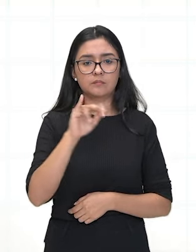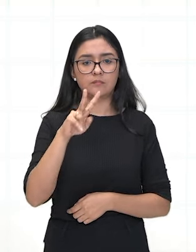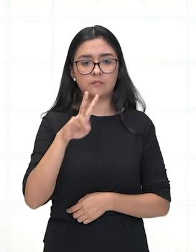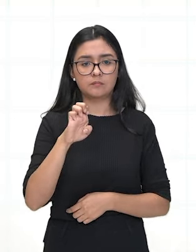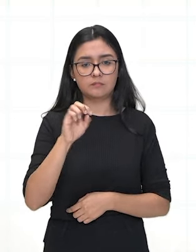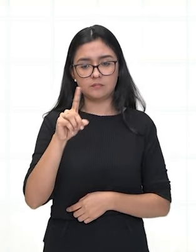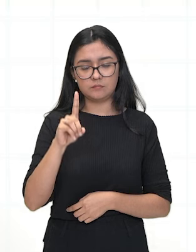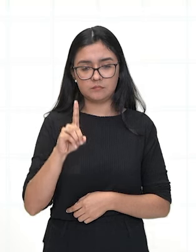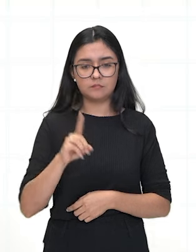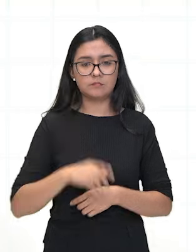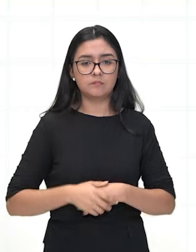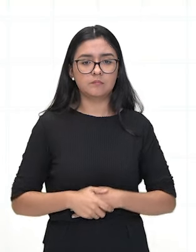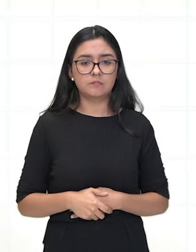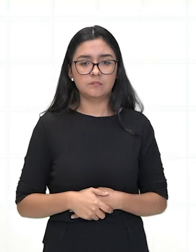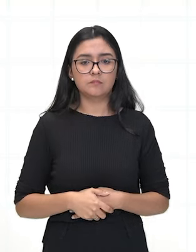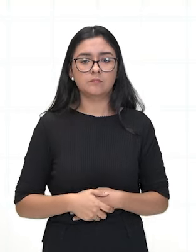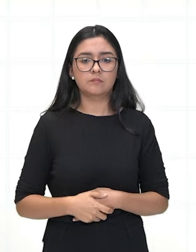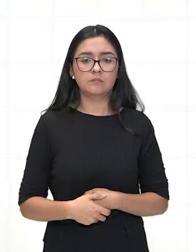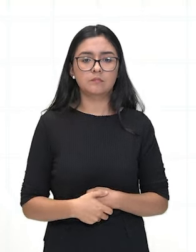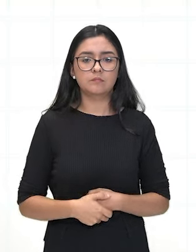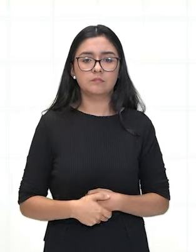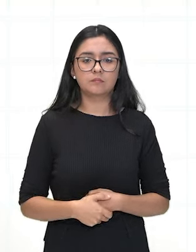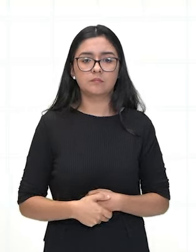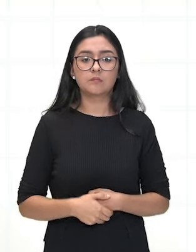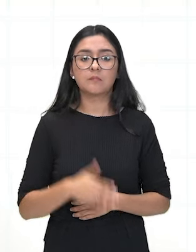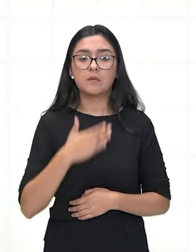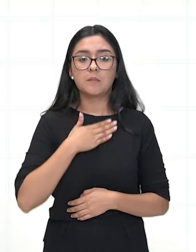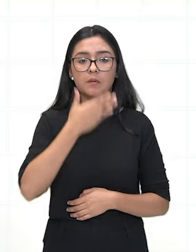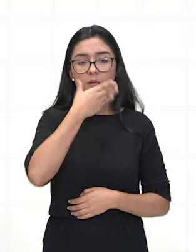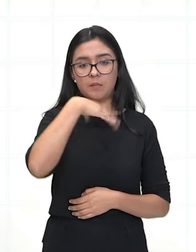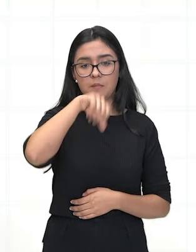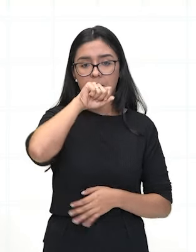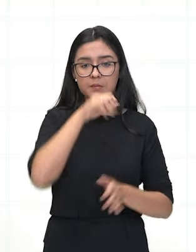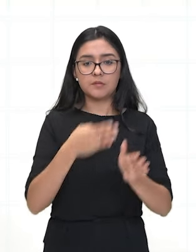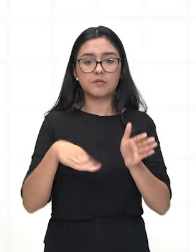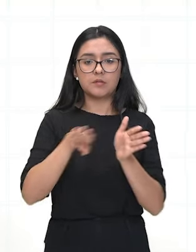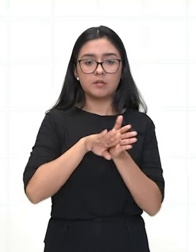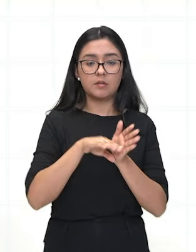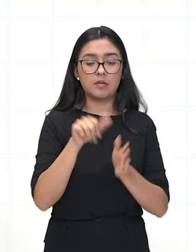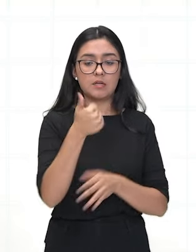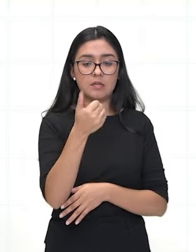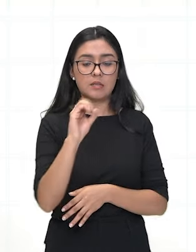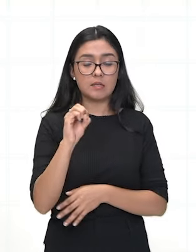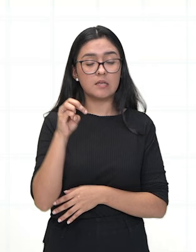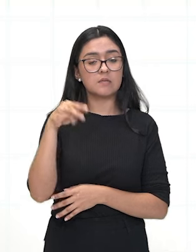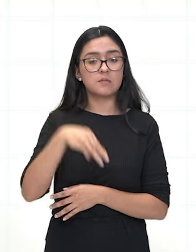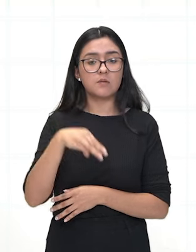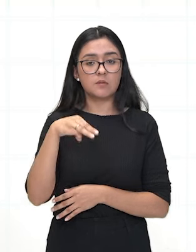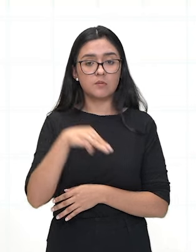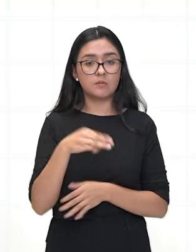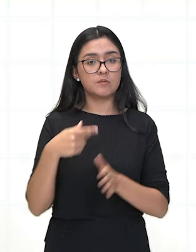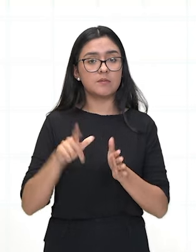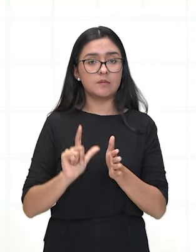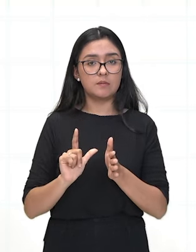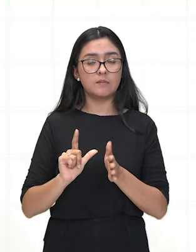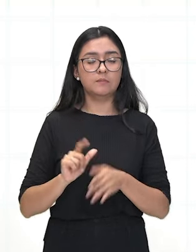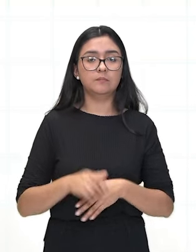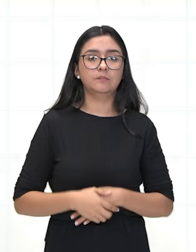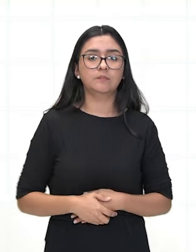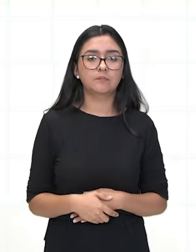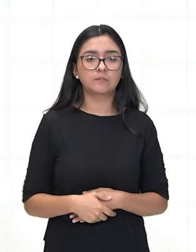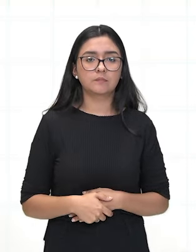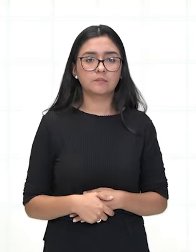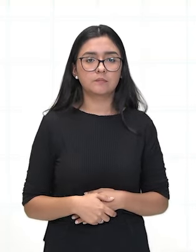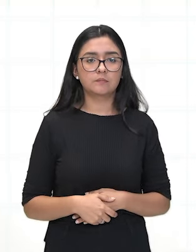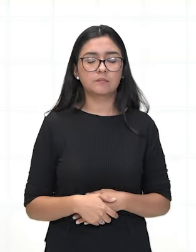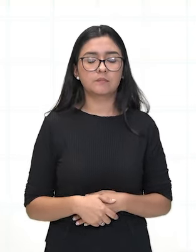final ag Meu pai chegou H 10 minutos atrás Ok